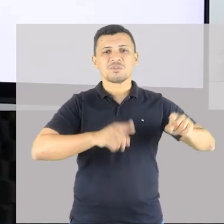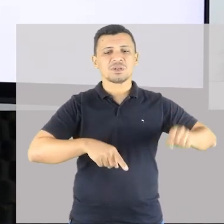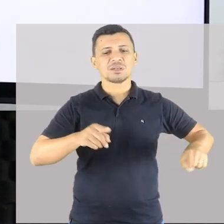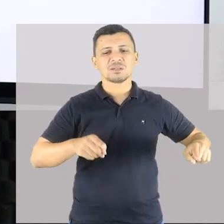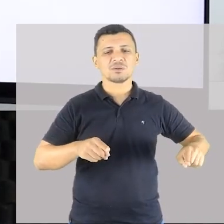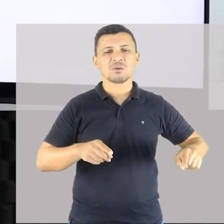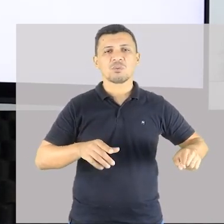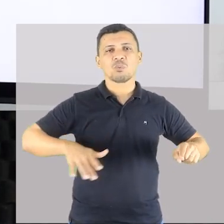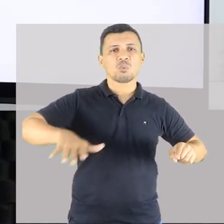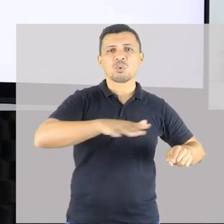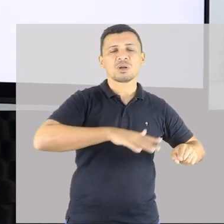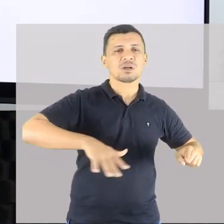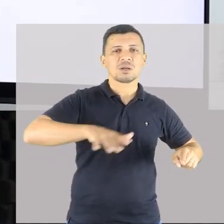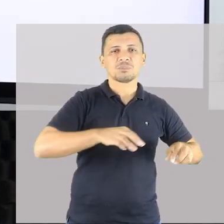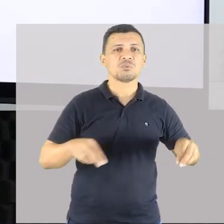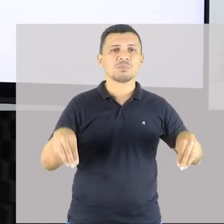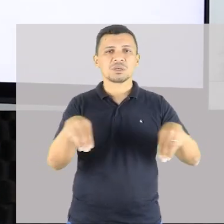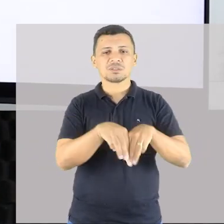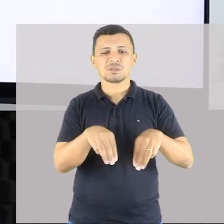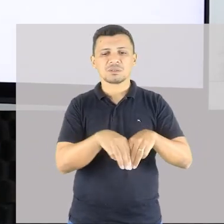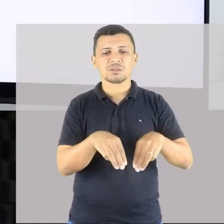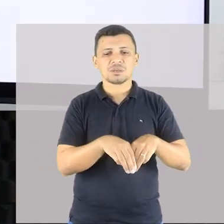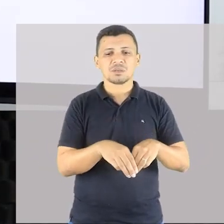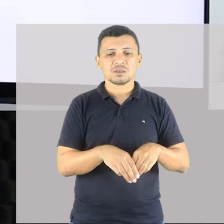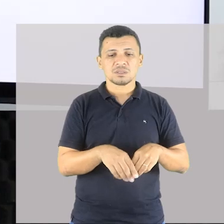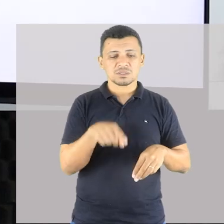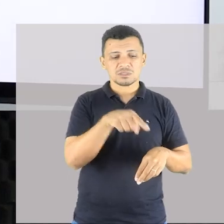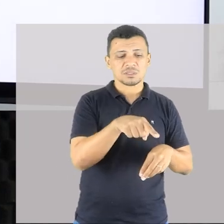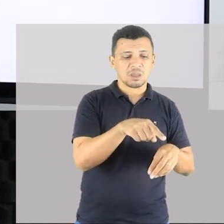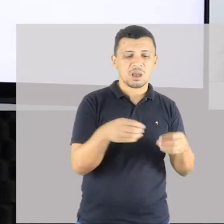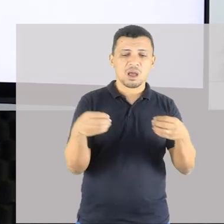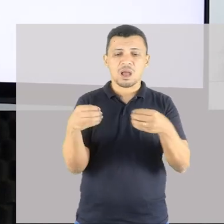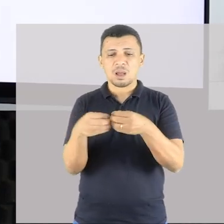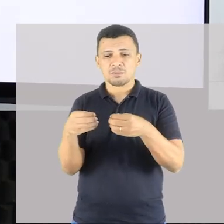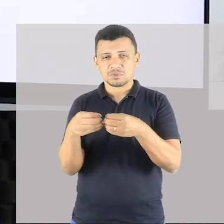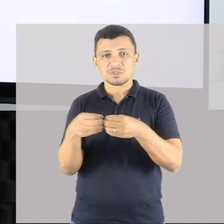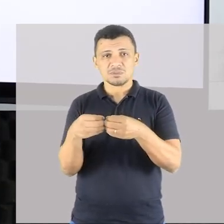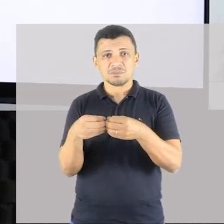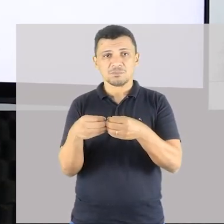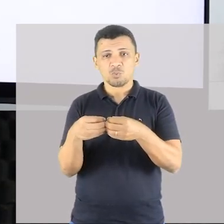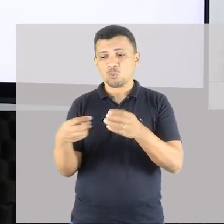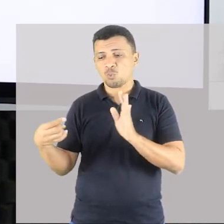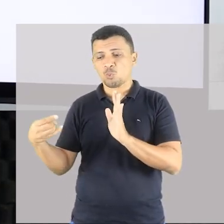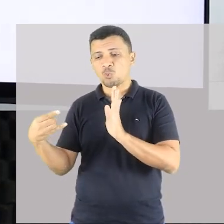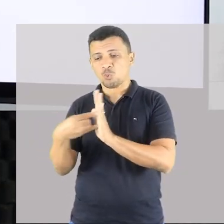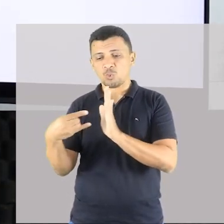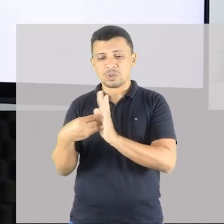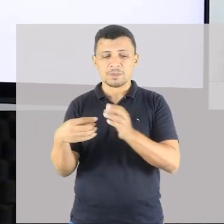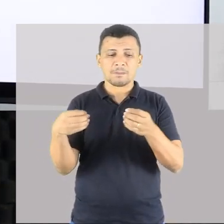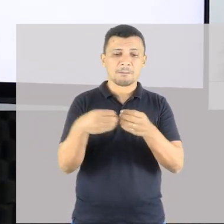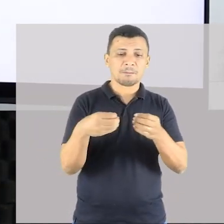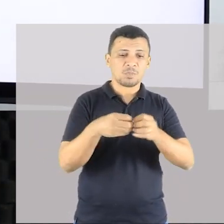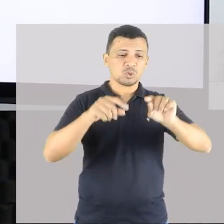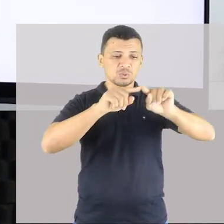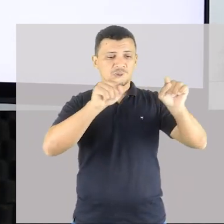campo magnético. Se você aproxima o ímã da espira, o campo aumenta.